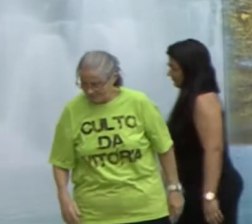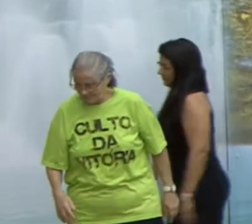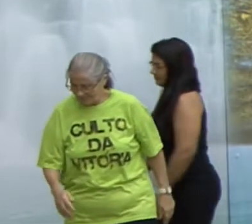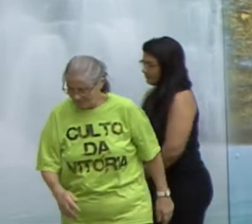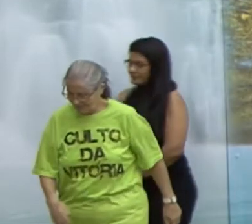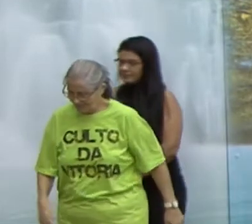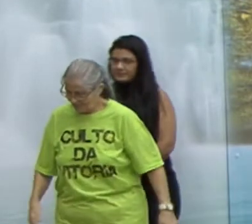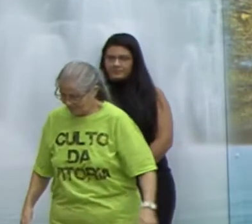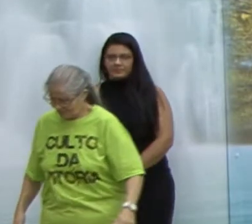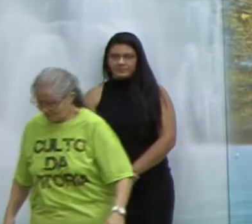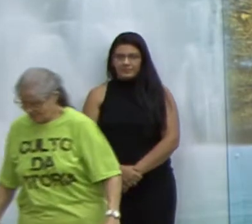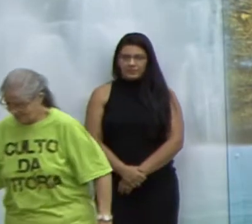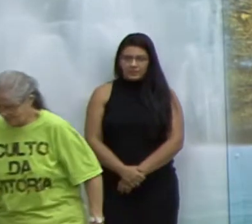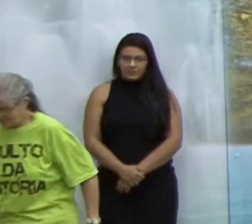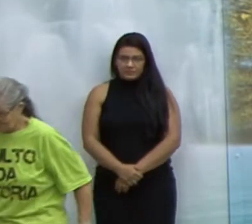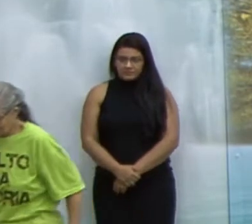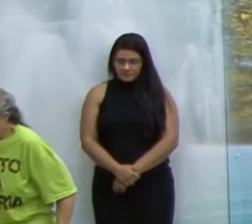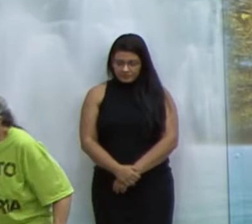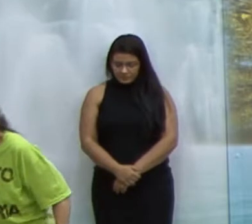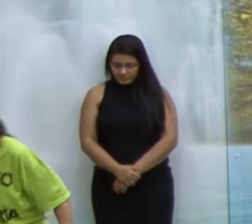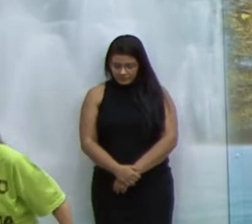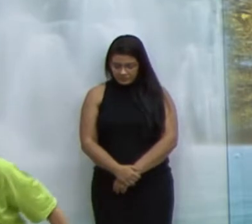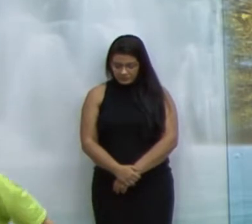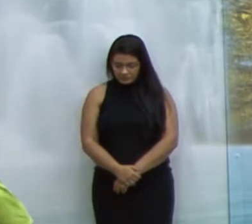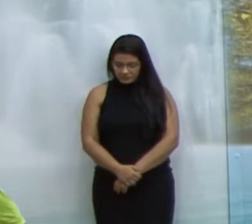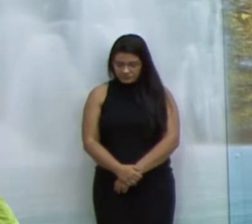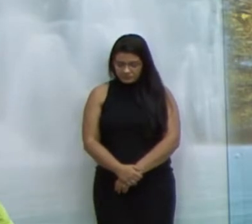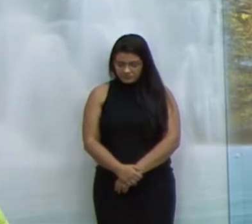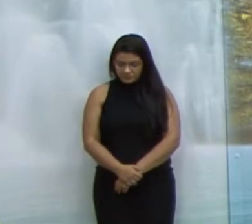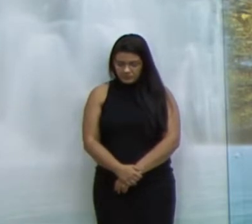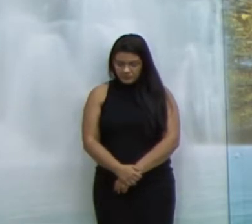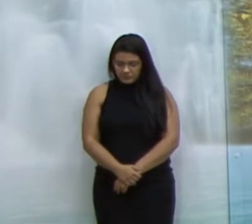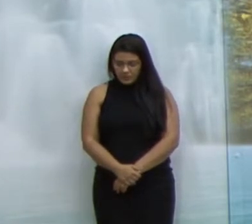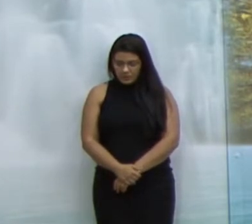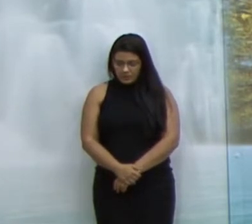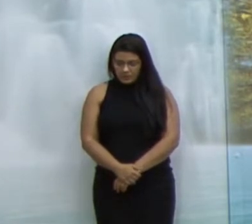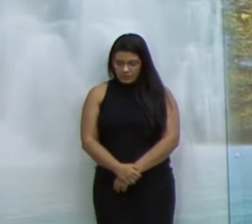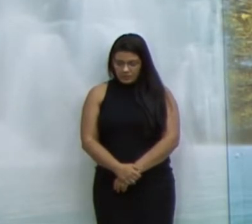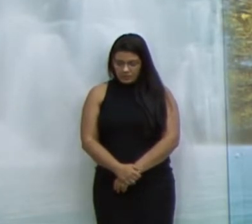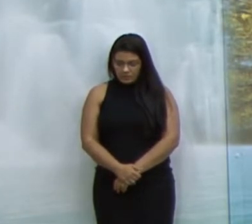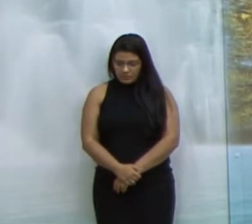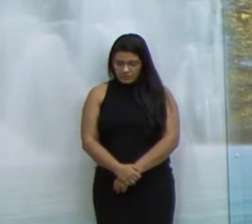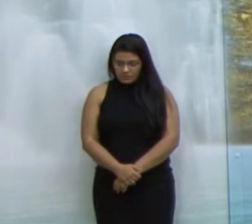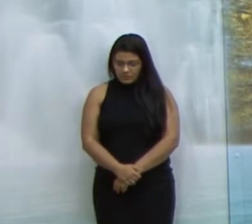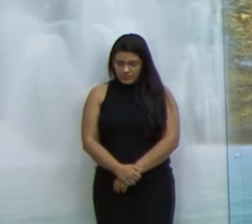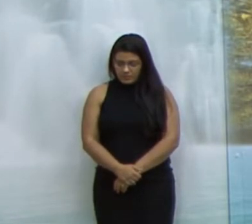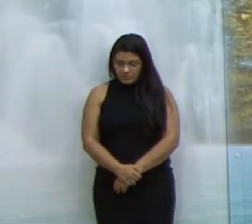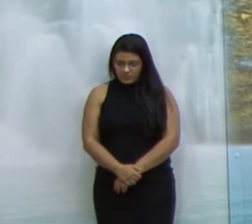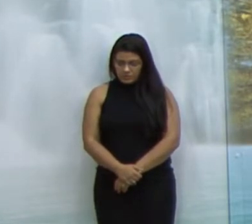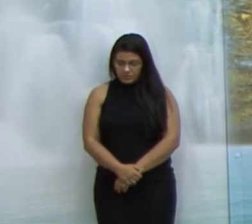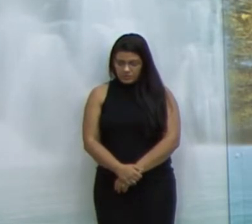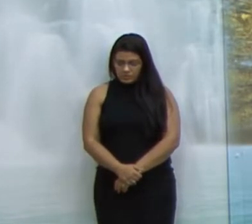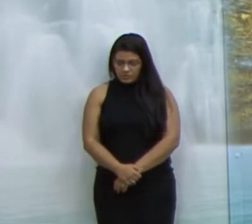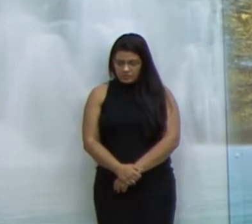Ah, tá faltando. O meu Deus, segundo as suas riquezas, suprirá todas as